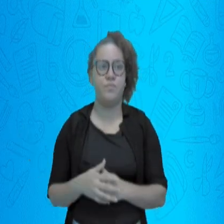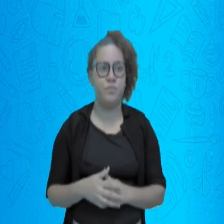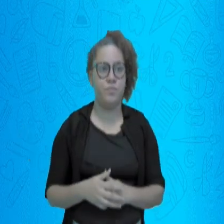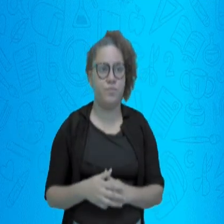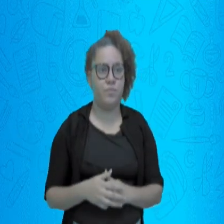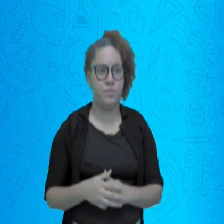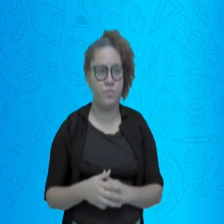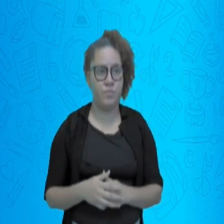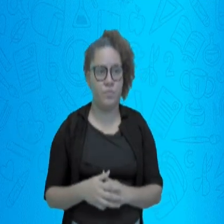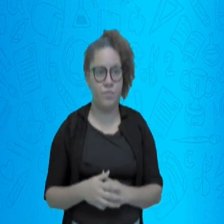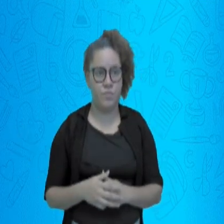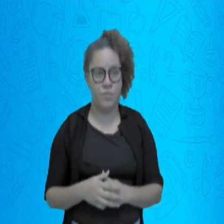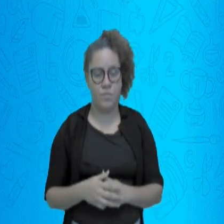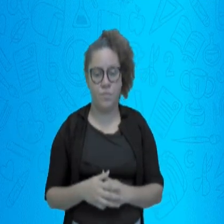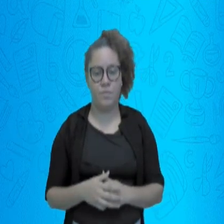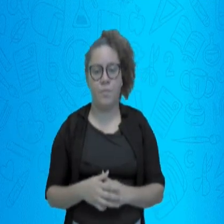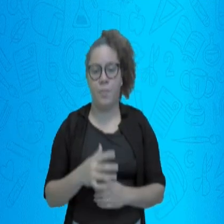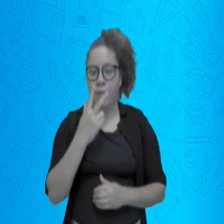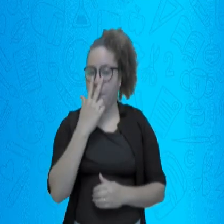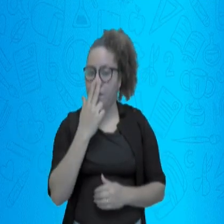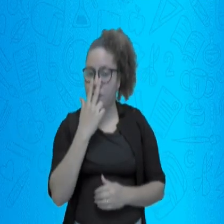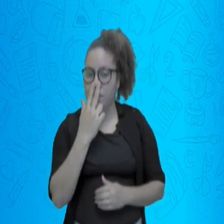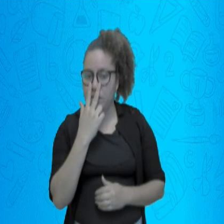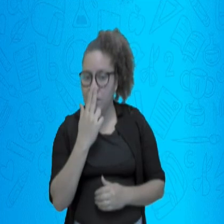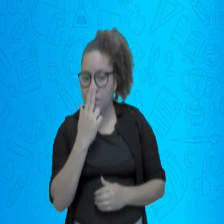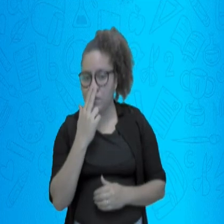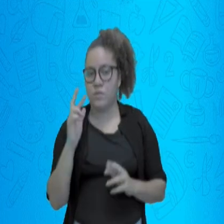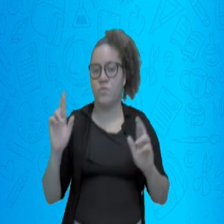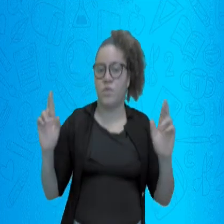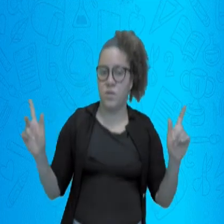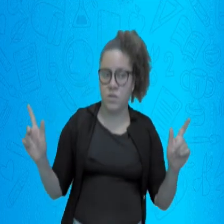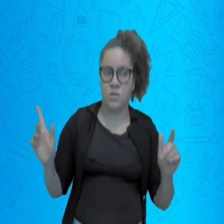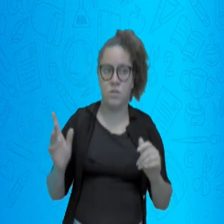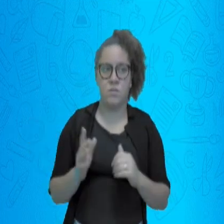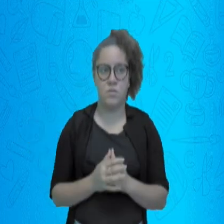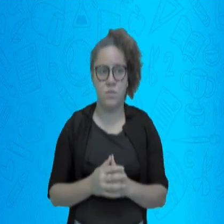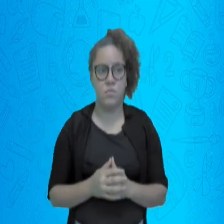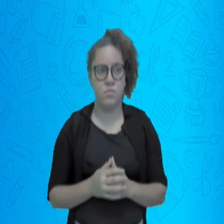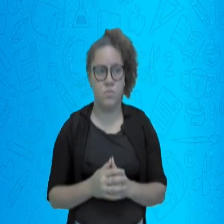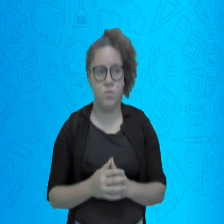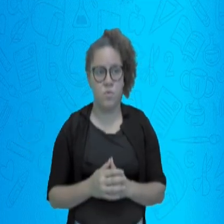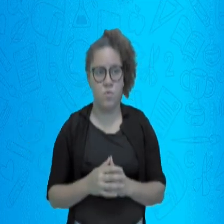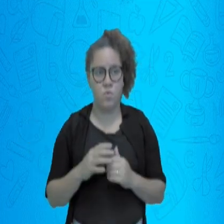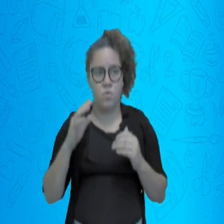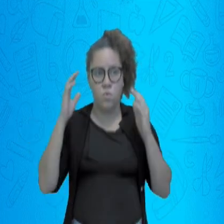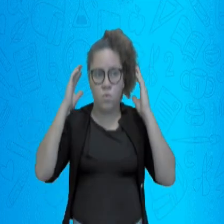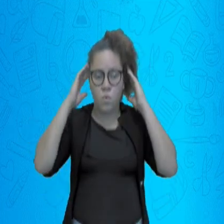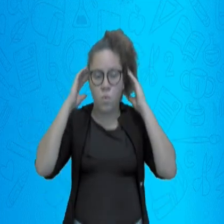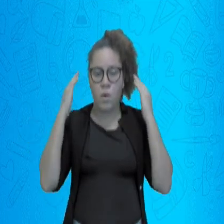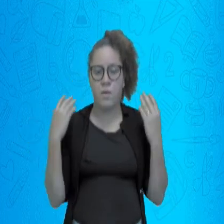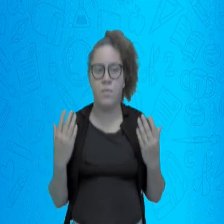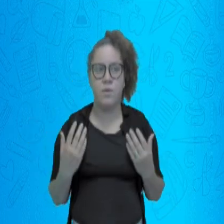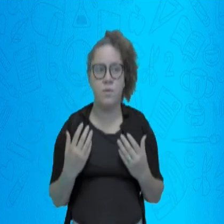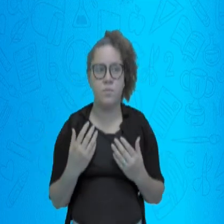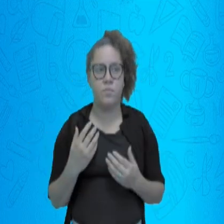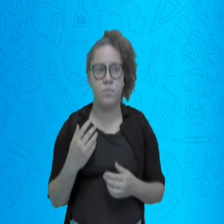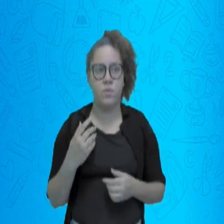aqui, semelhanças e diferenças. O cabelo, a cor dos olhos